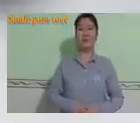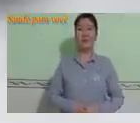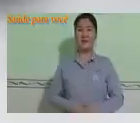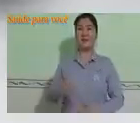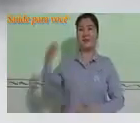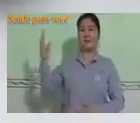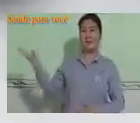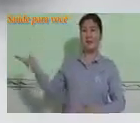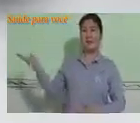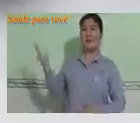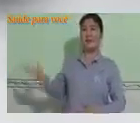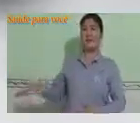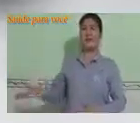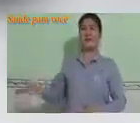vírgula,